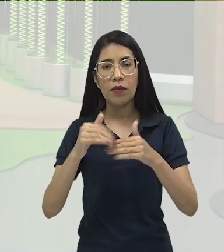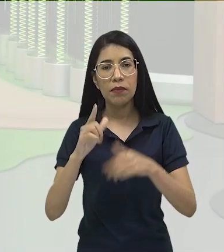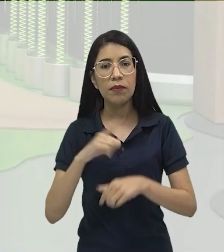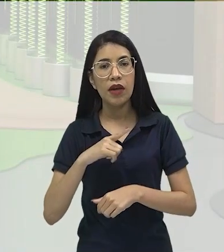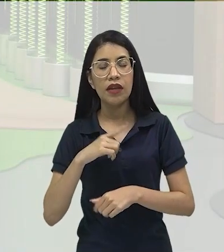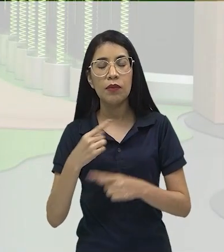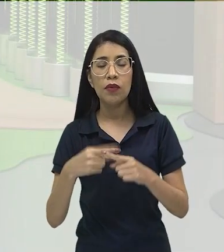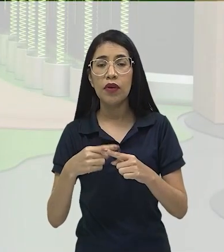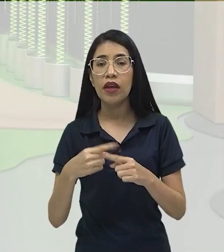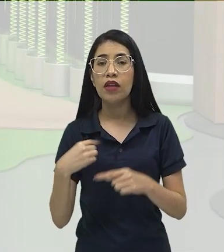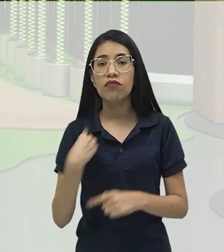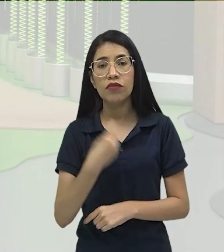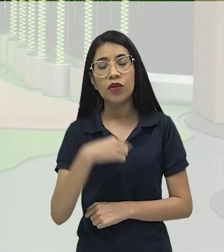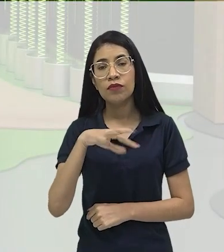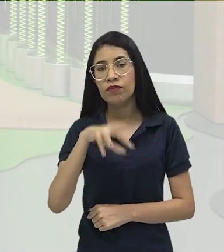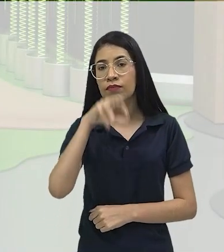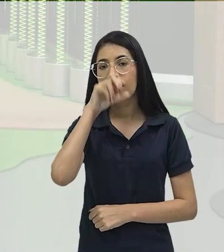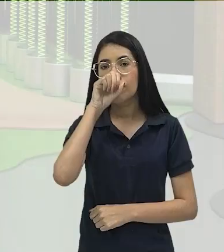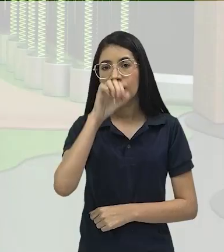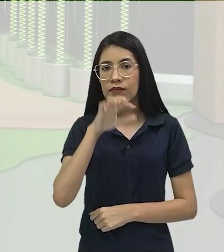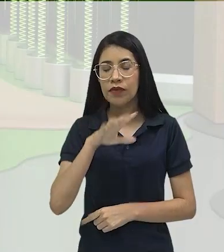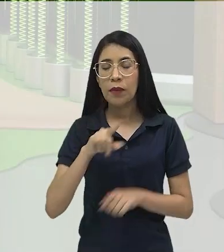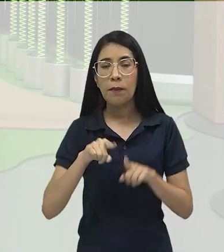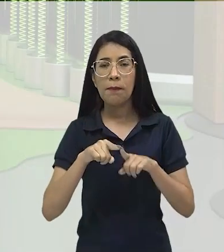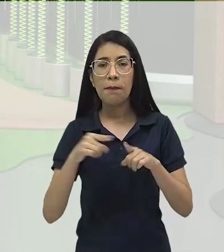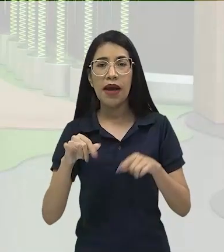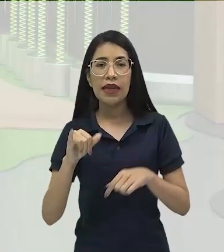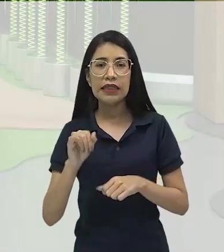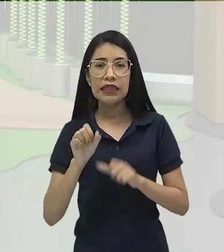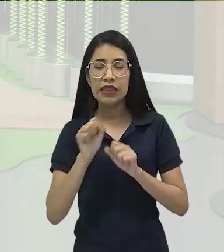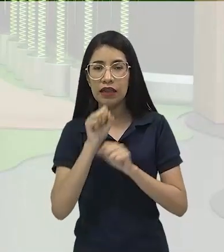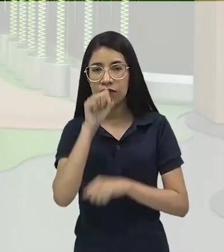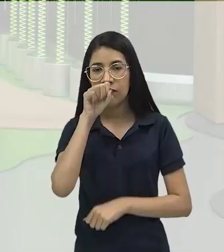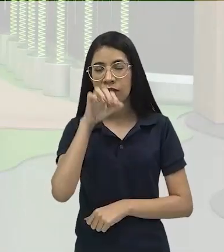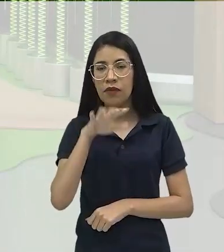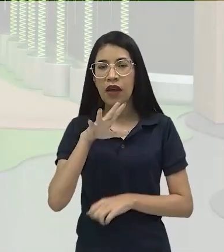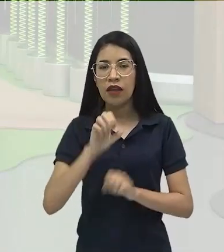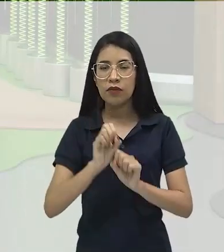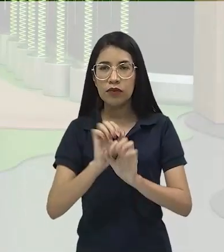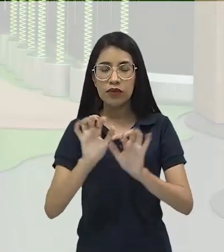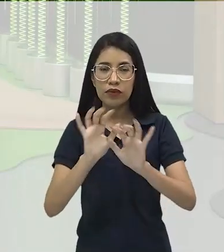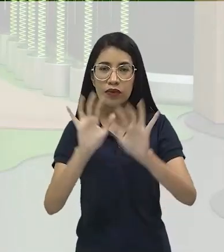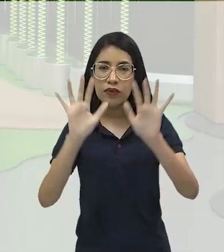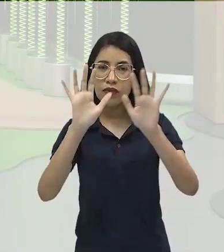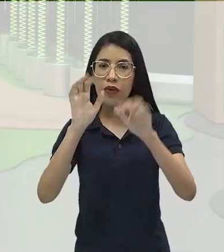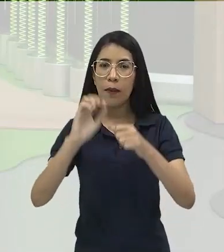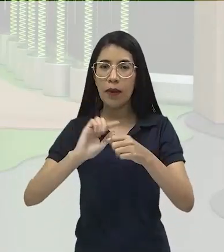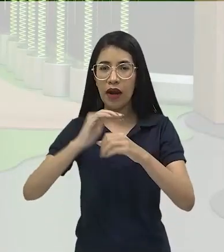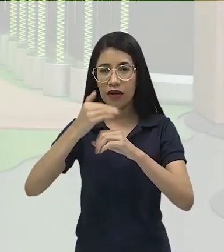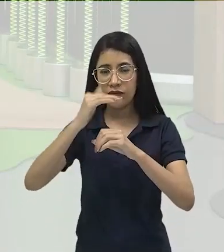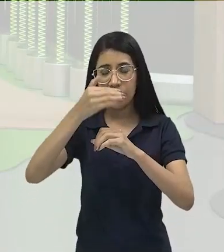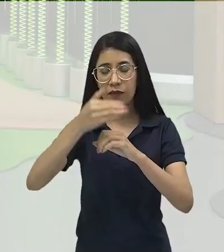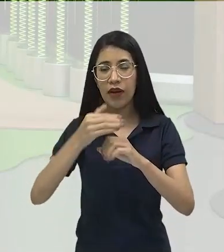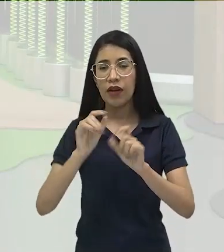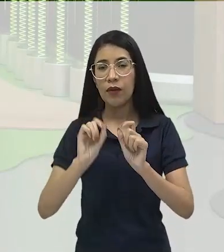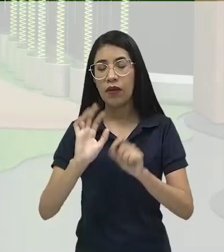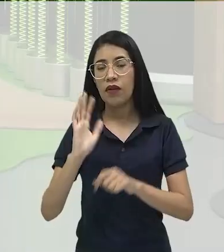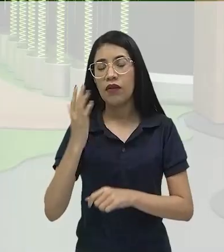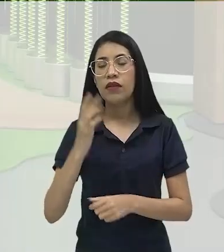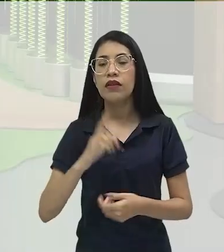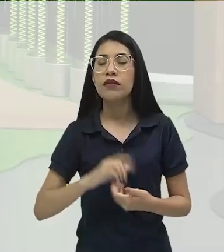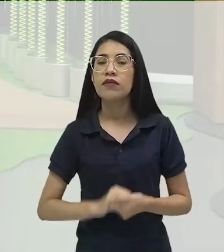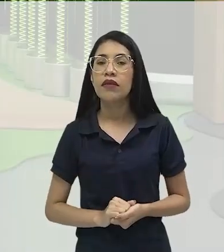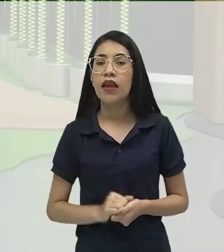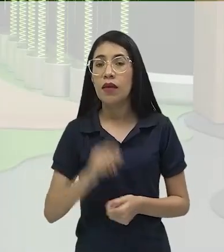da nossa respiração, mas quando ele é emitido em grande quantidade, né, para a atmosfera, ele se torna